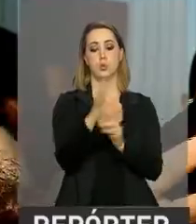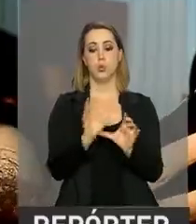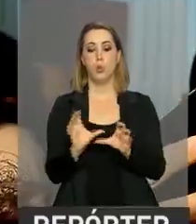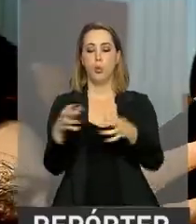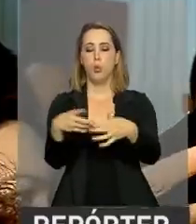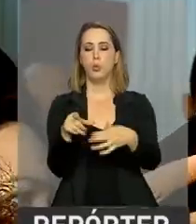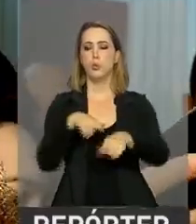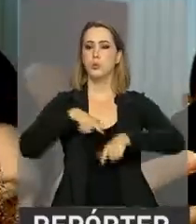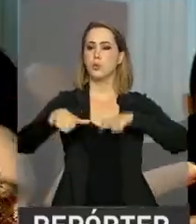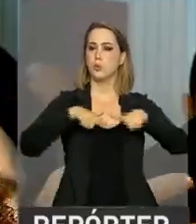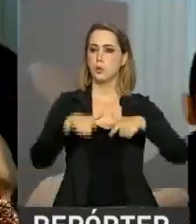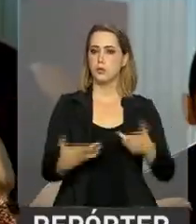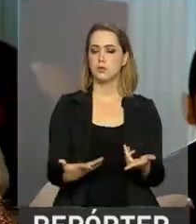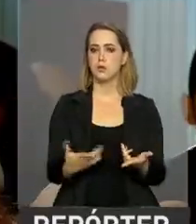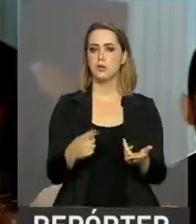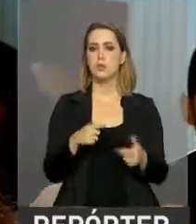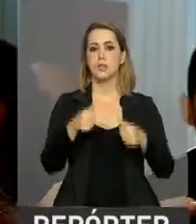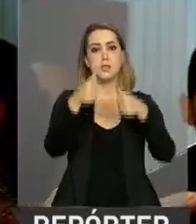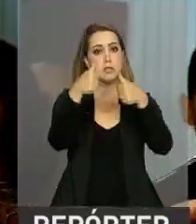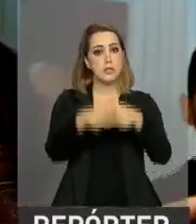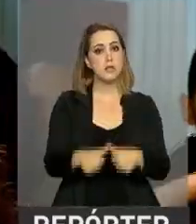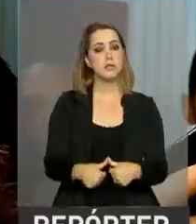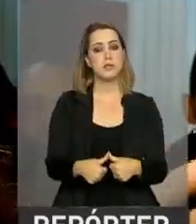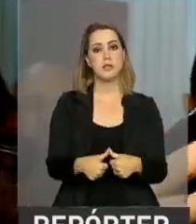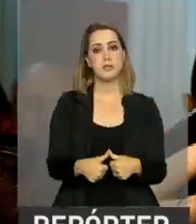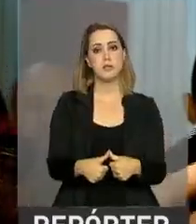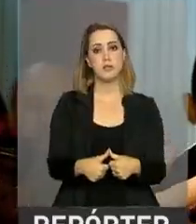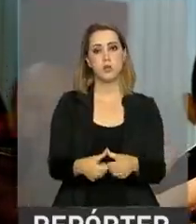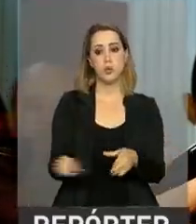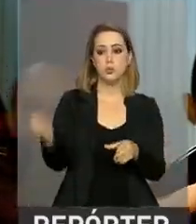de brasileiros, tá certo, que estão dentro